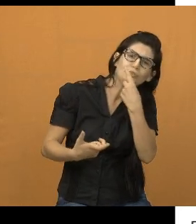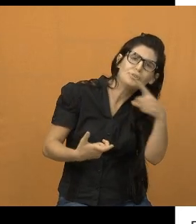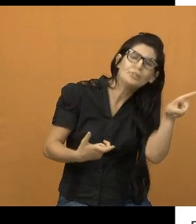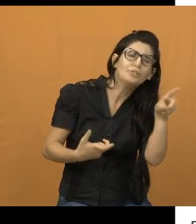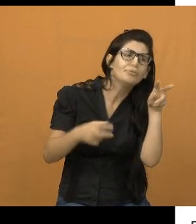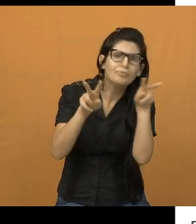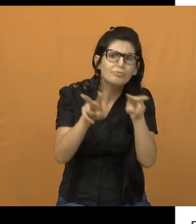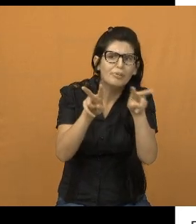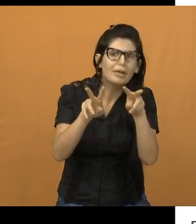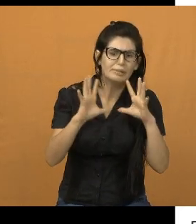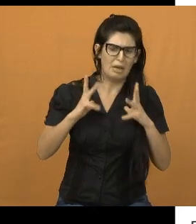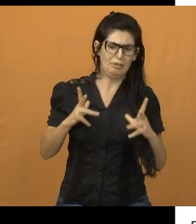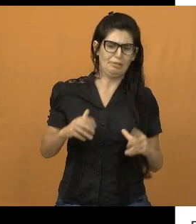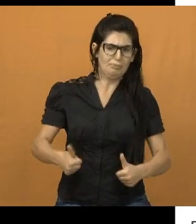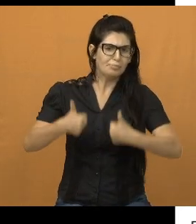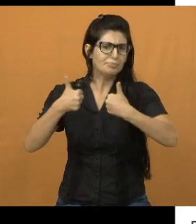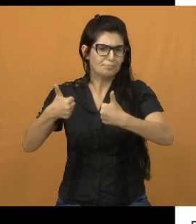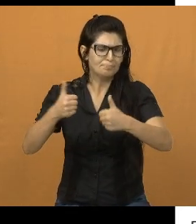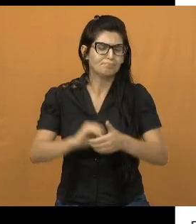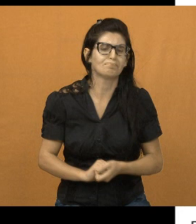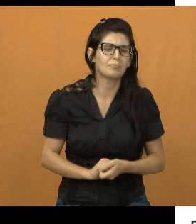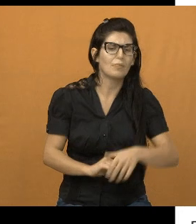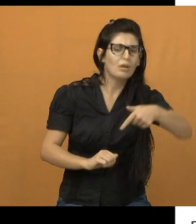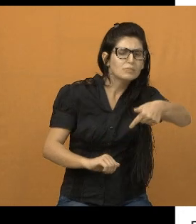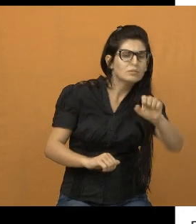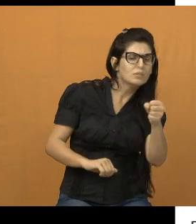Licenças de funcionamento, foram emitidas